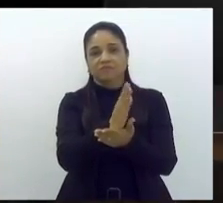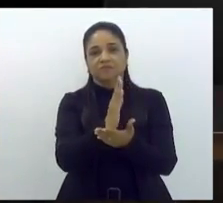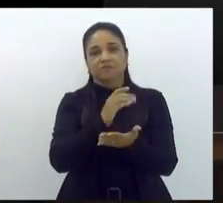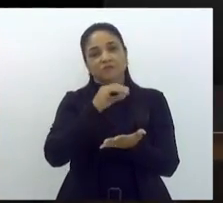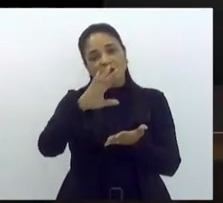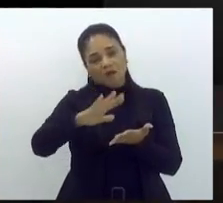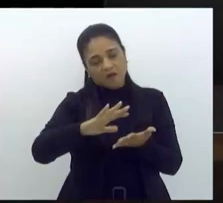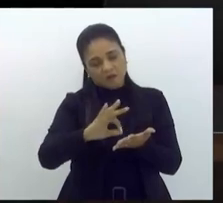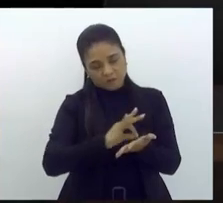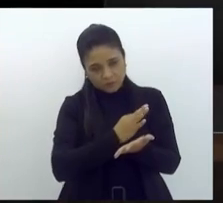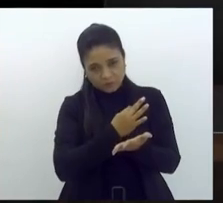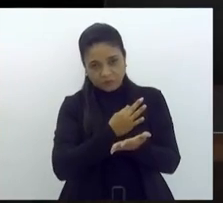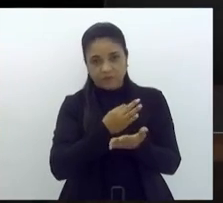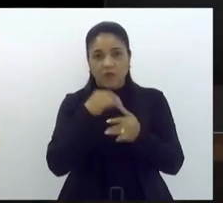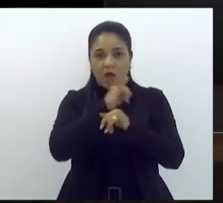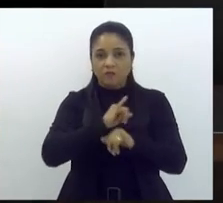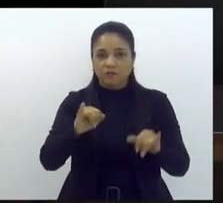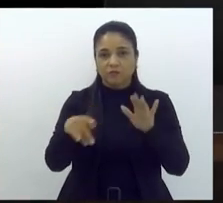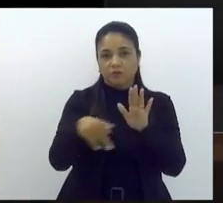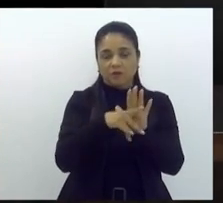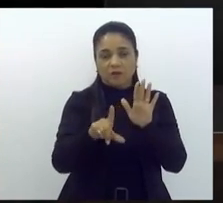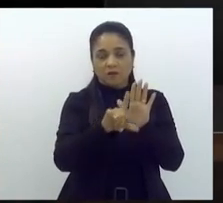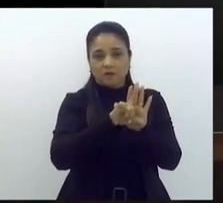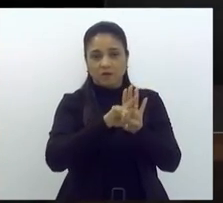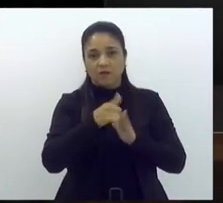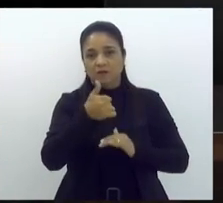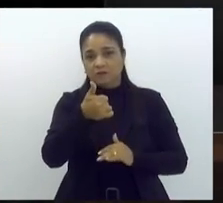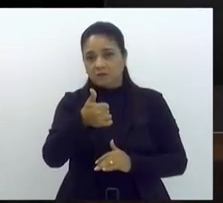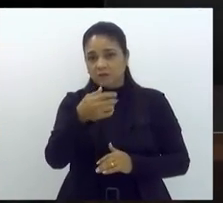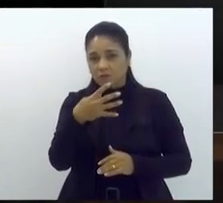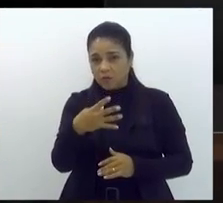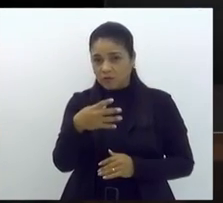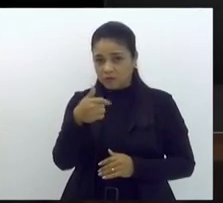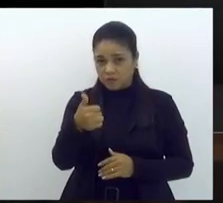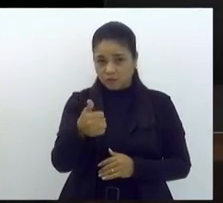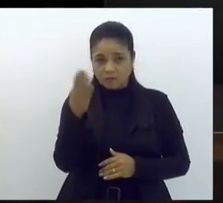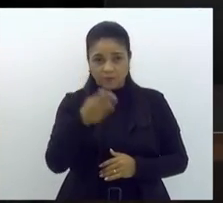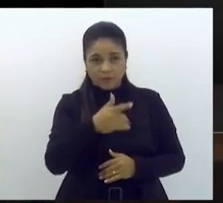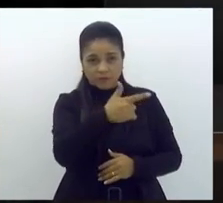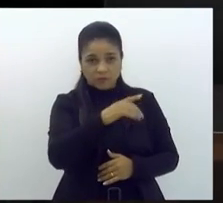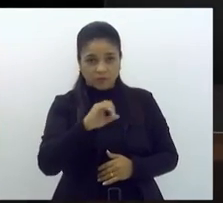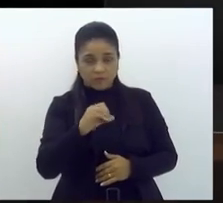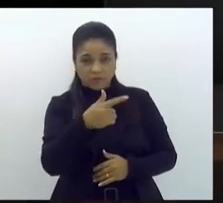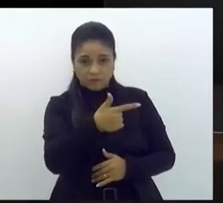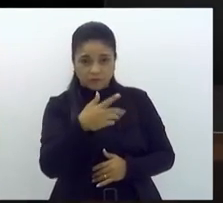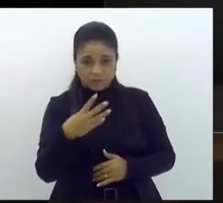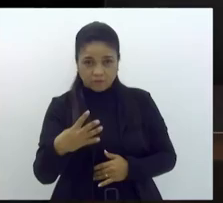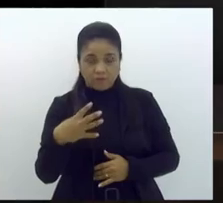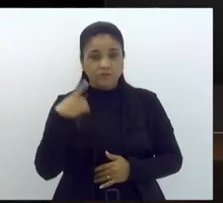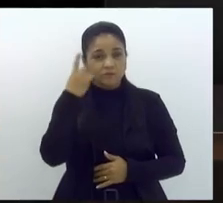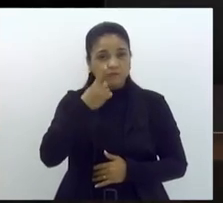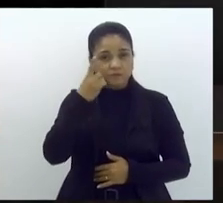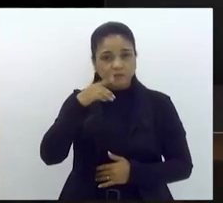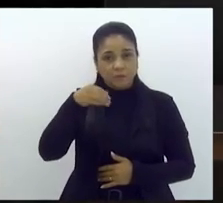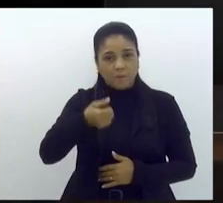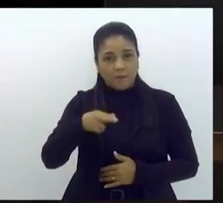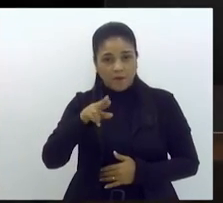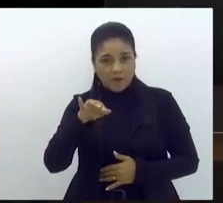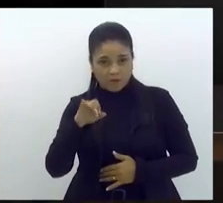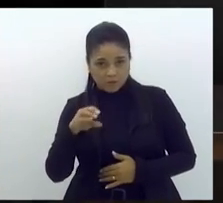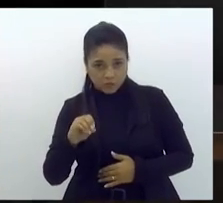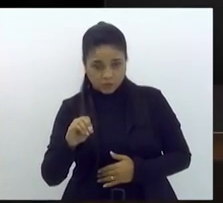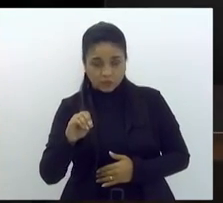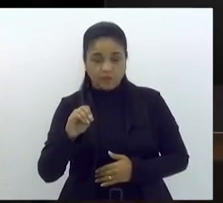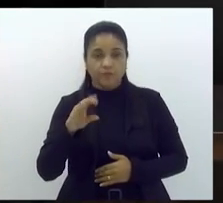autógrafo anuncio o projeto de lei número 141 em 2023 de autoria Deputado Márcio canela